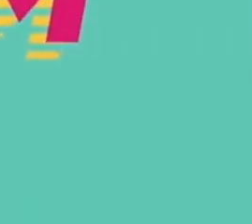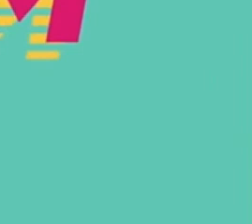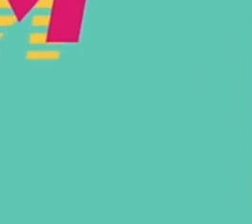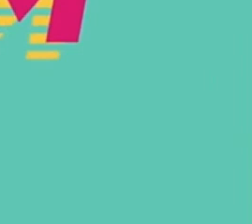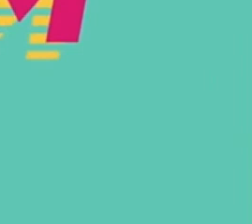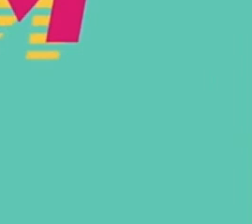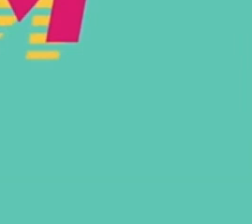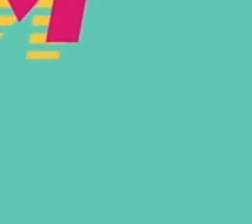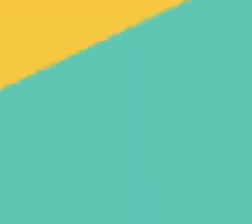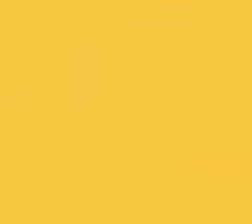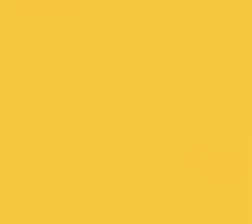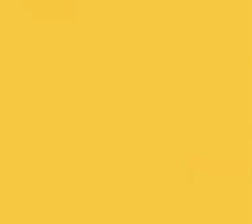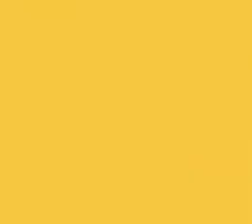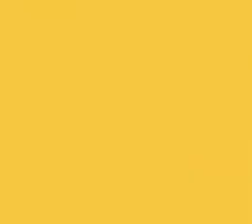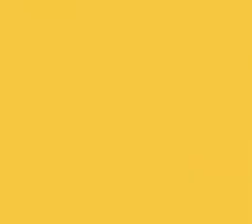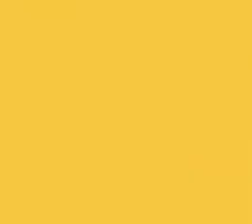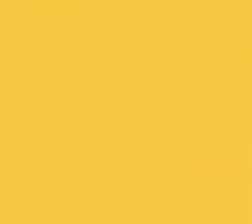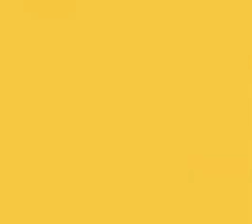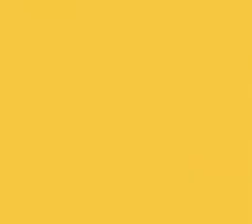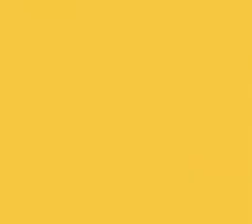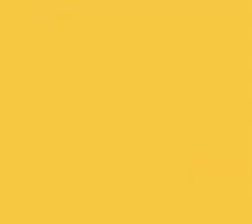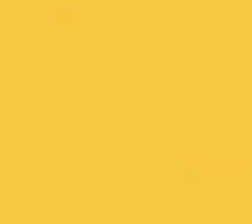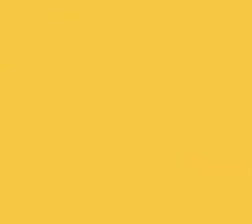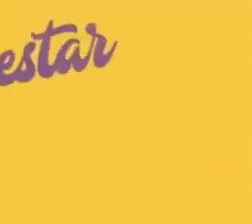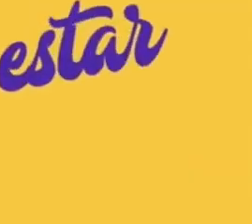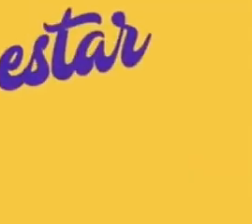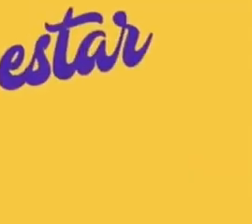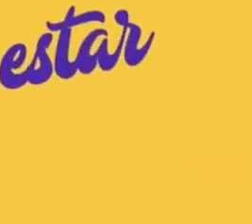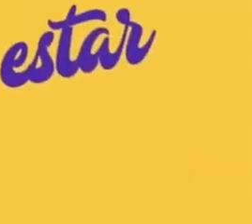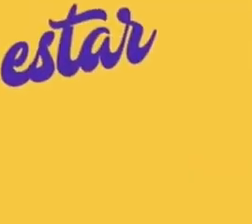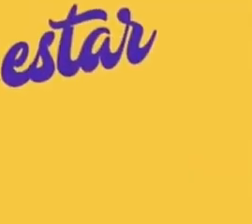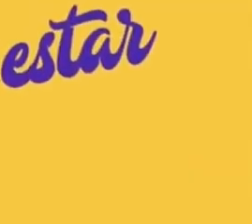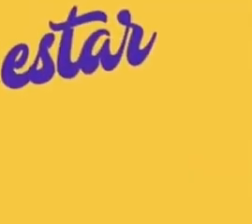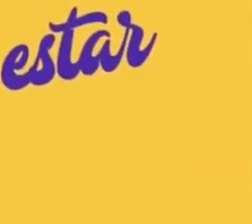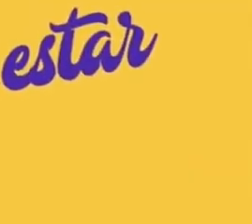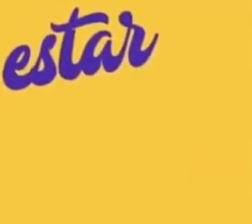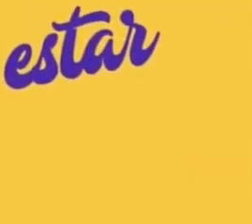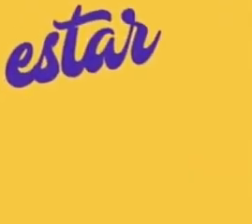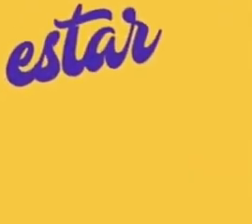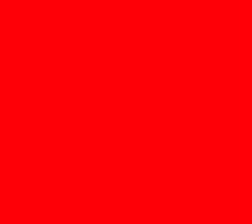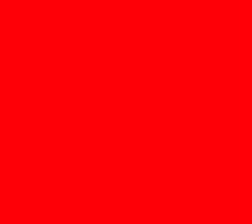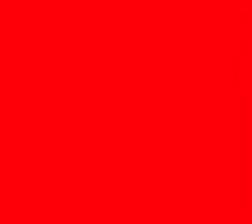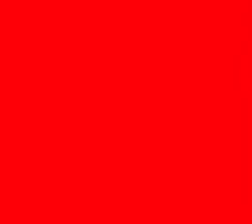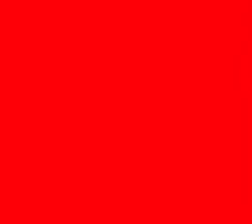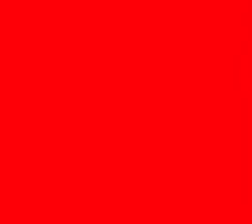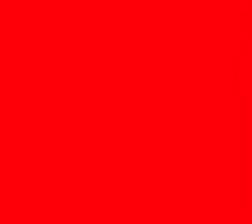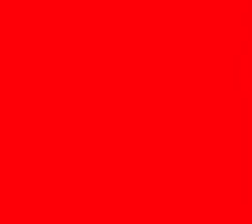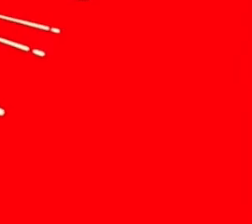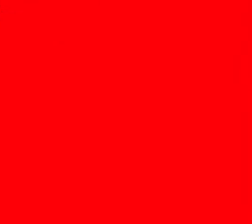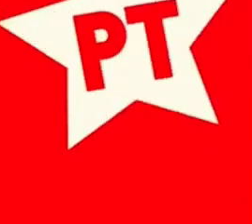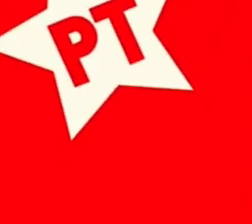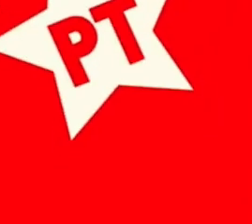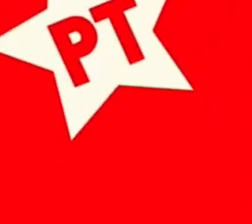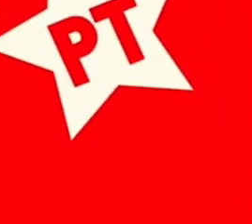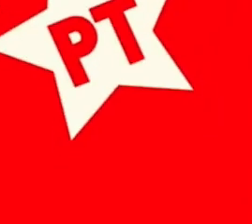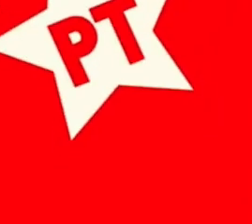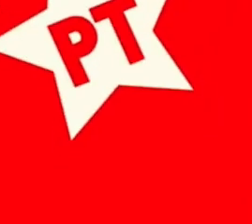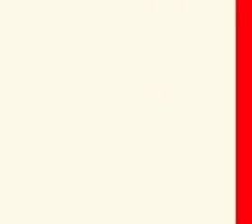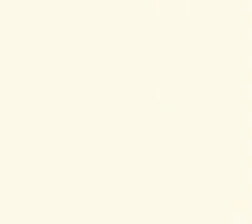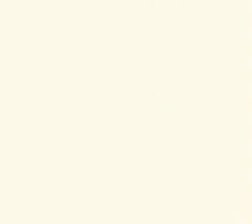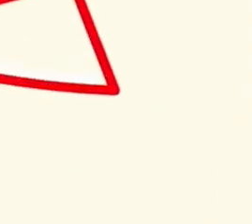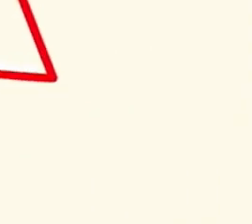lugar que é bom pra mim, é onde eu quiser estar. A estrela ainda